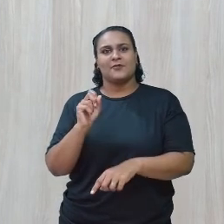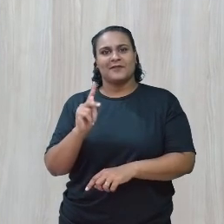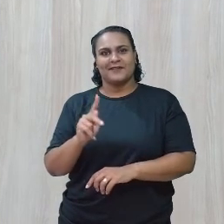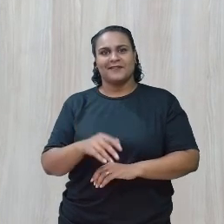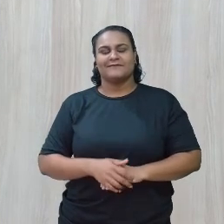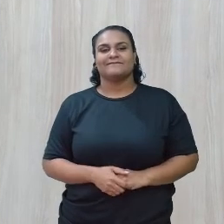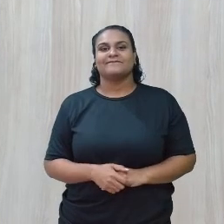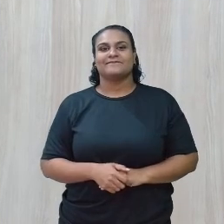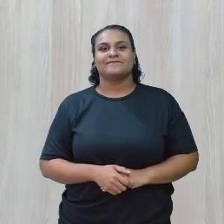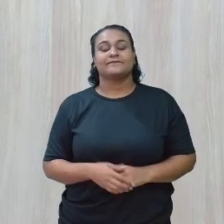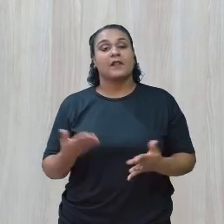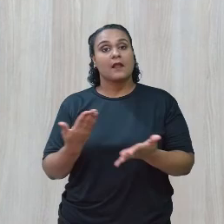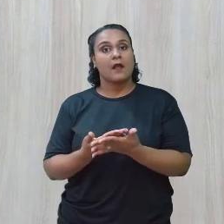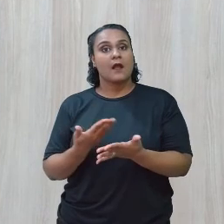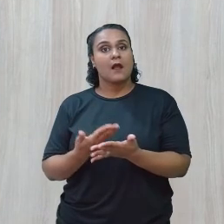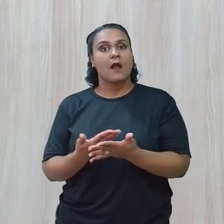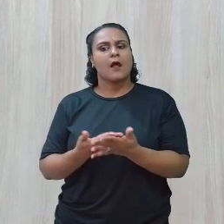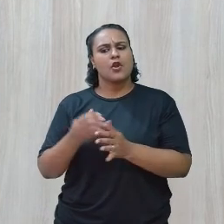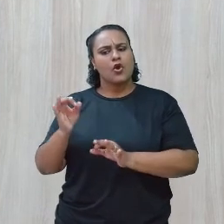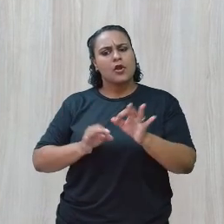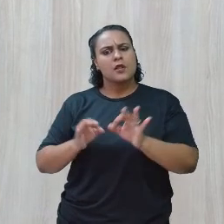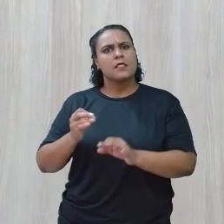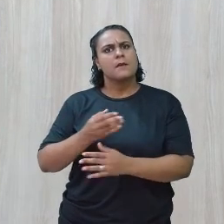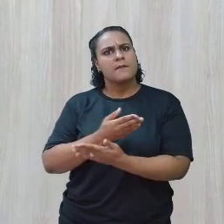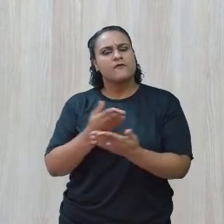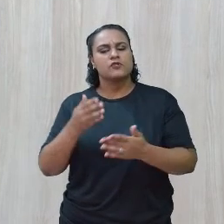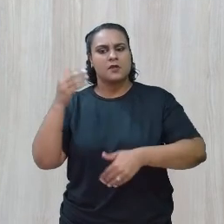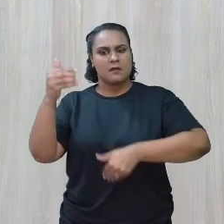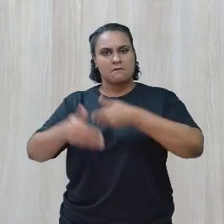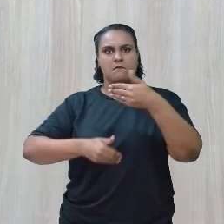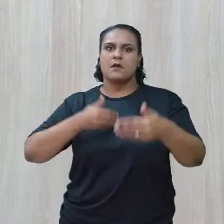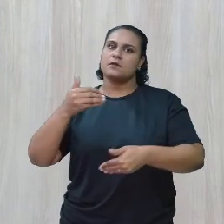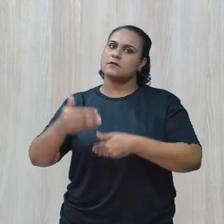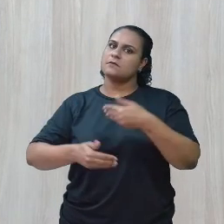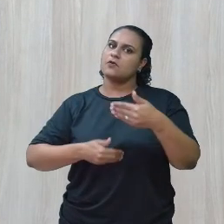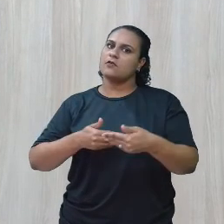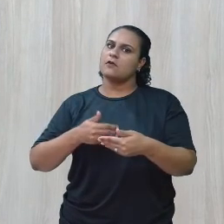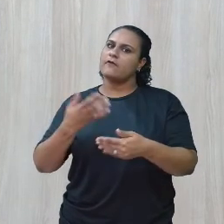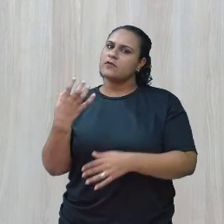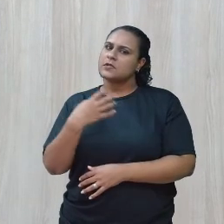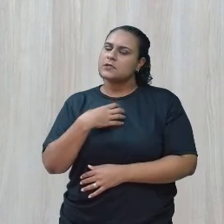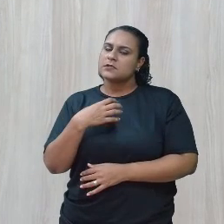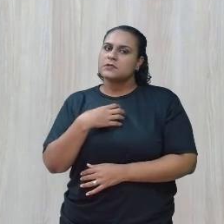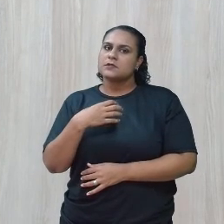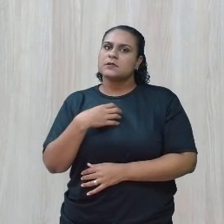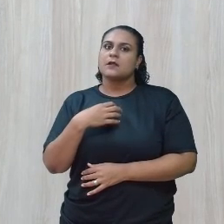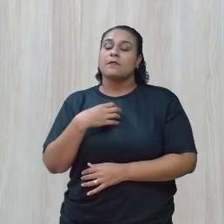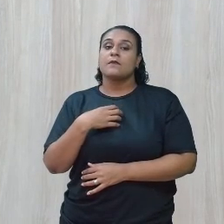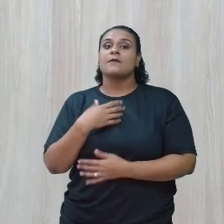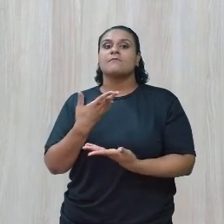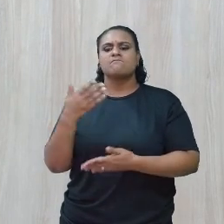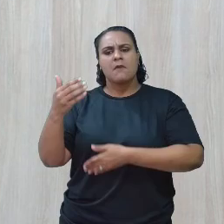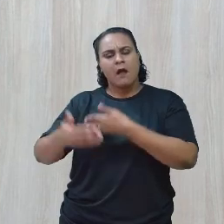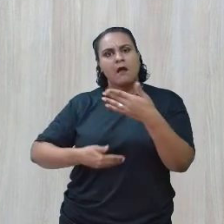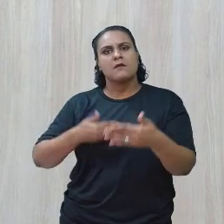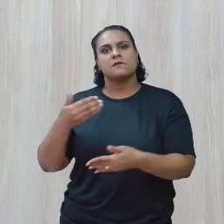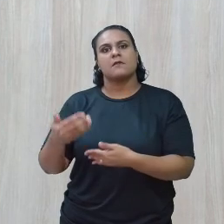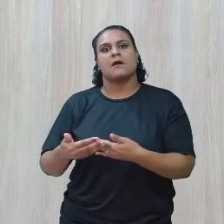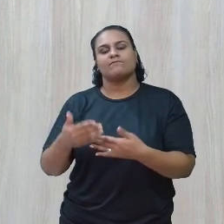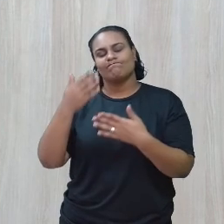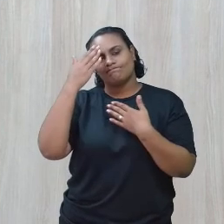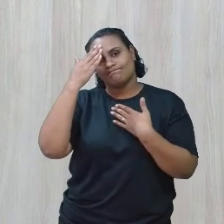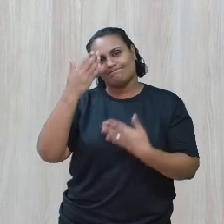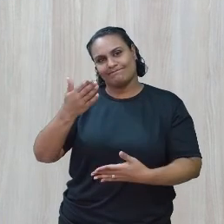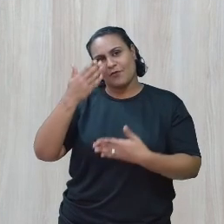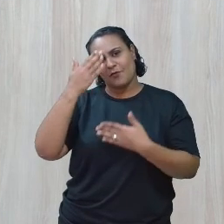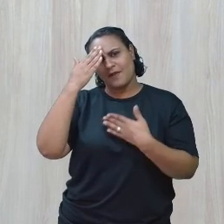certo? Essa aula é feita para você participar dela, você se sentir participante dessa aula, tá bom? Então, muitíssimo obrigado